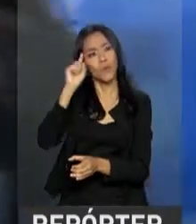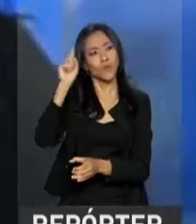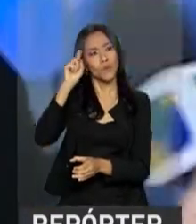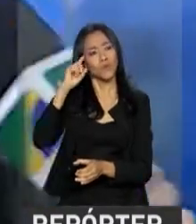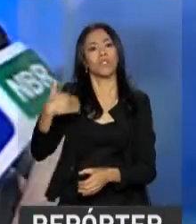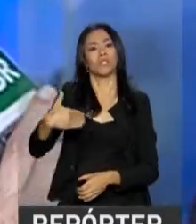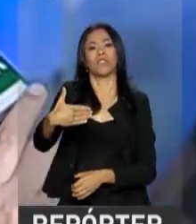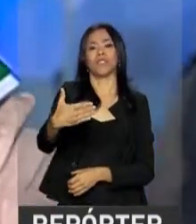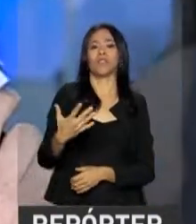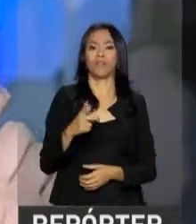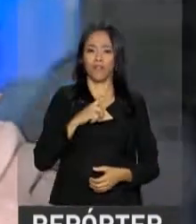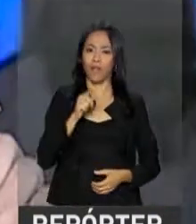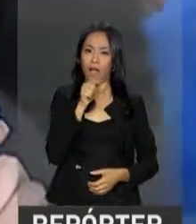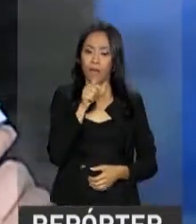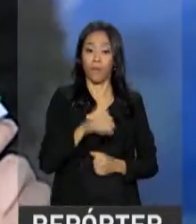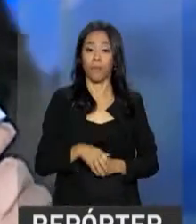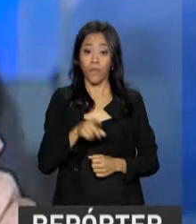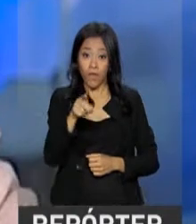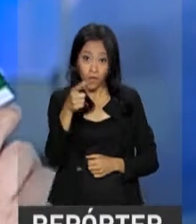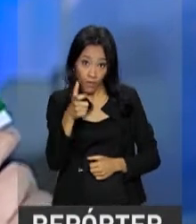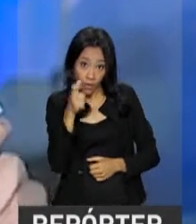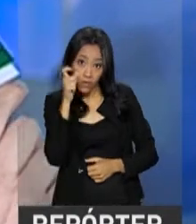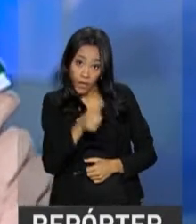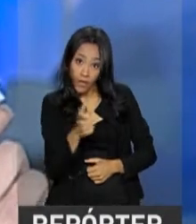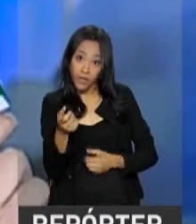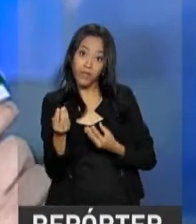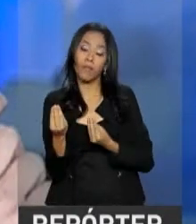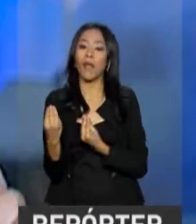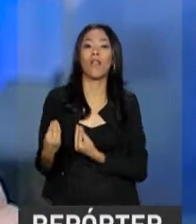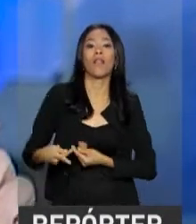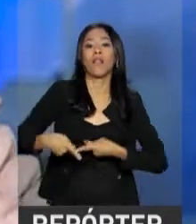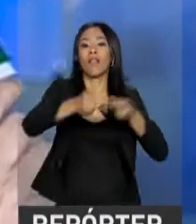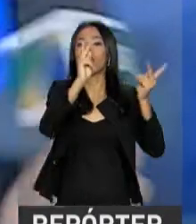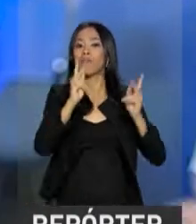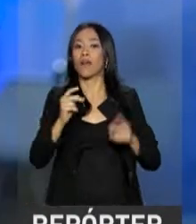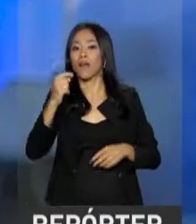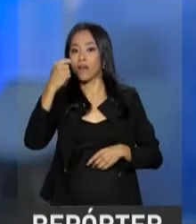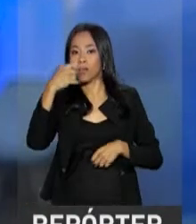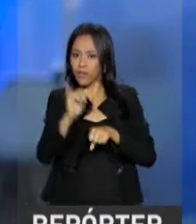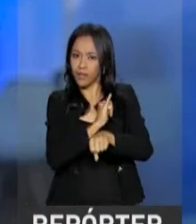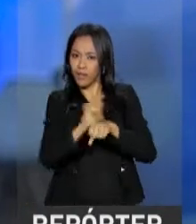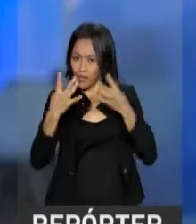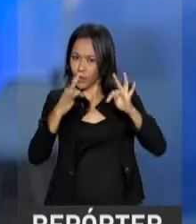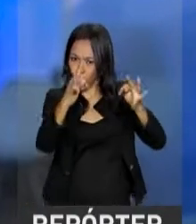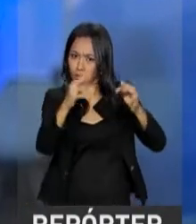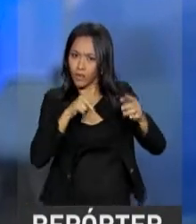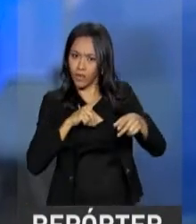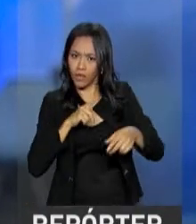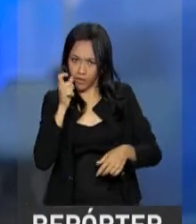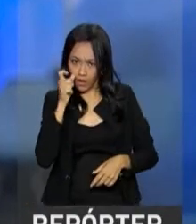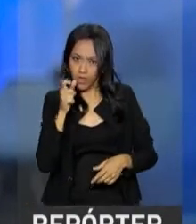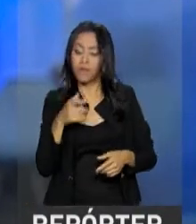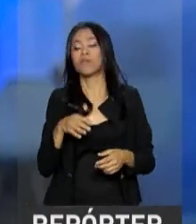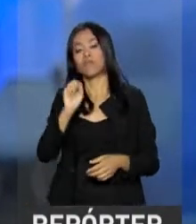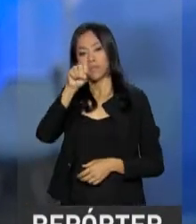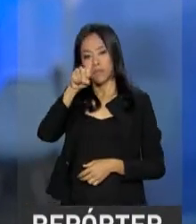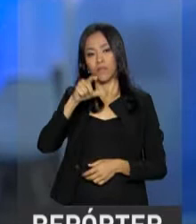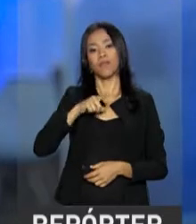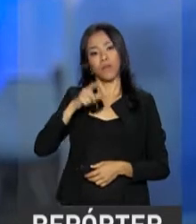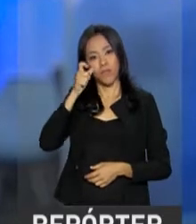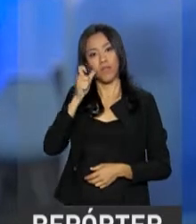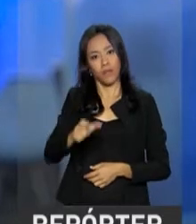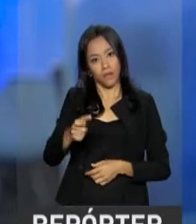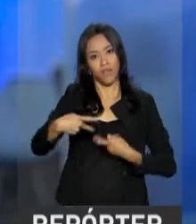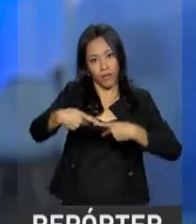ano. Existe interesse em transferir essa tecnologia para outros países, do Brasil, por exemplo? Sim, temos muito interesse,